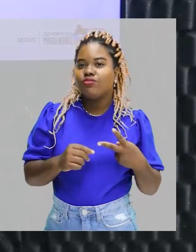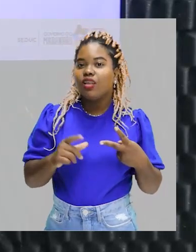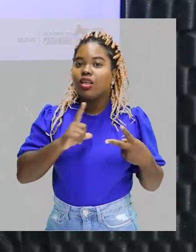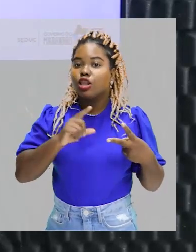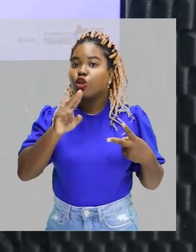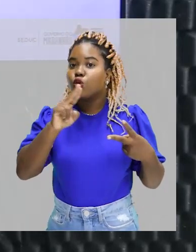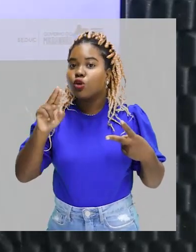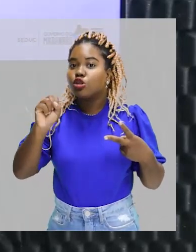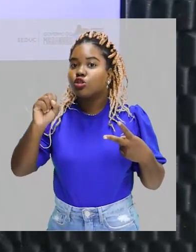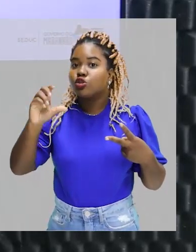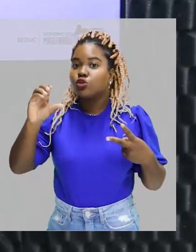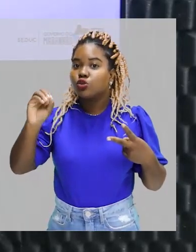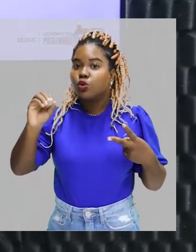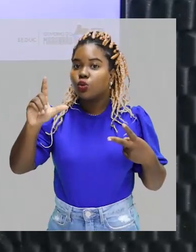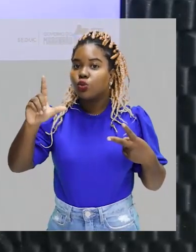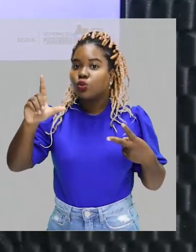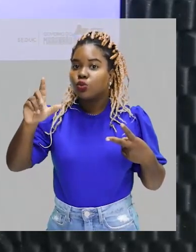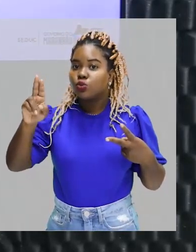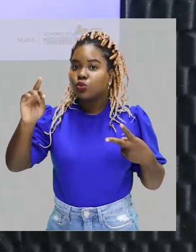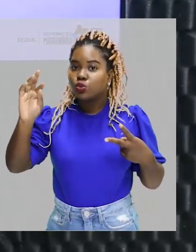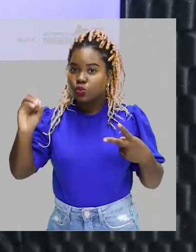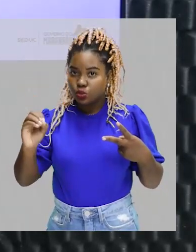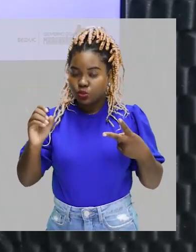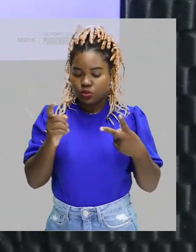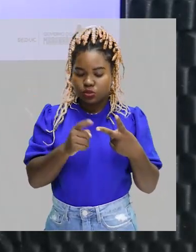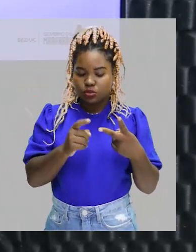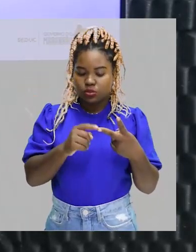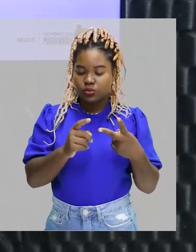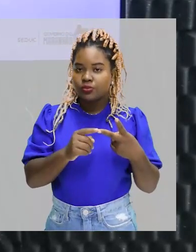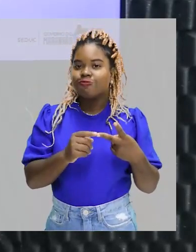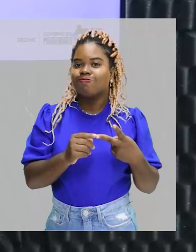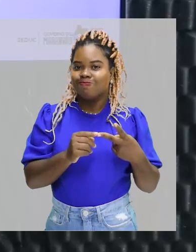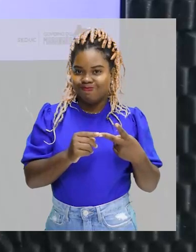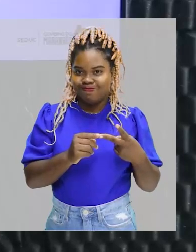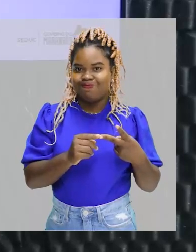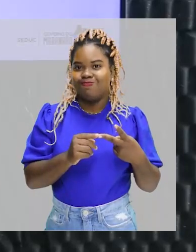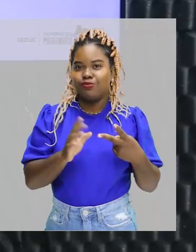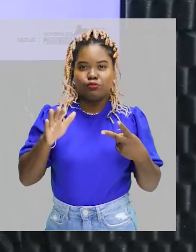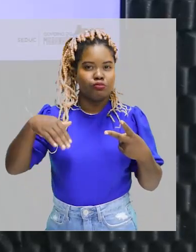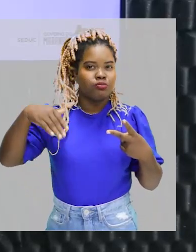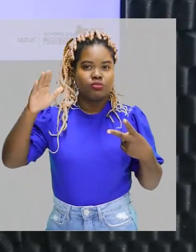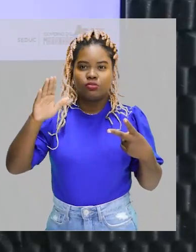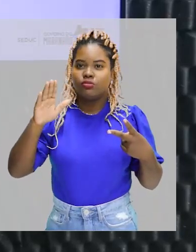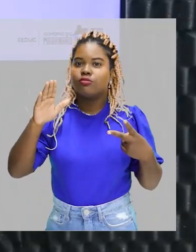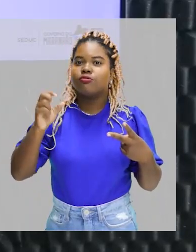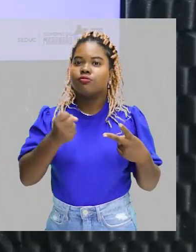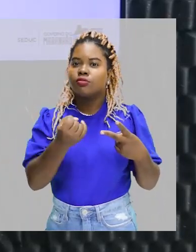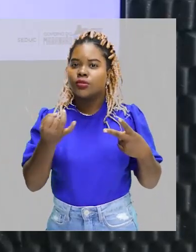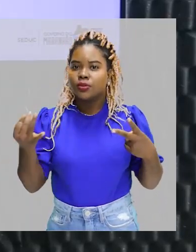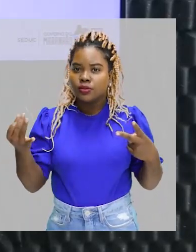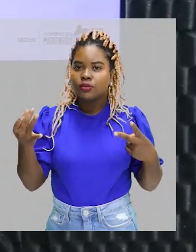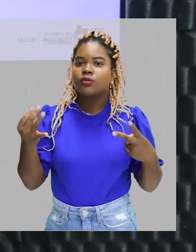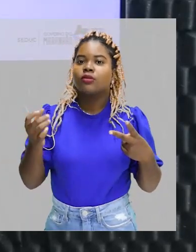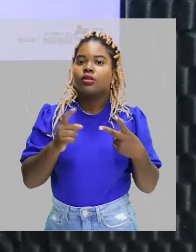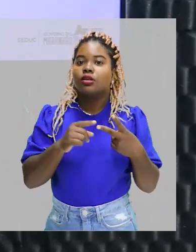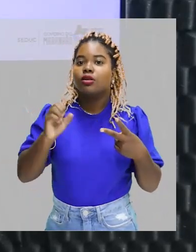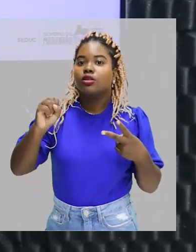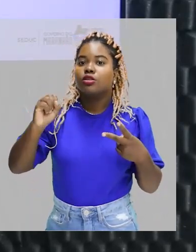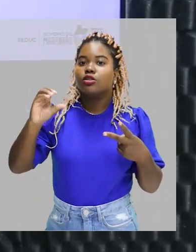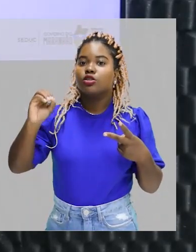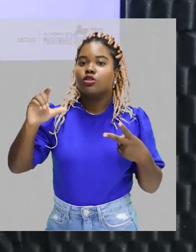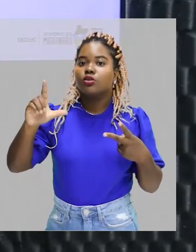de soluto, ok? E o outro componente vai estar em maior quantidade, será o